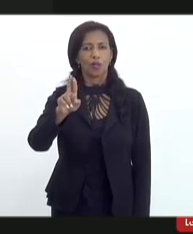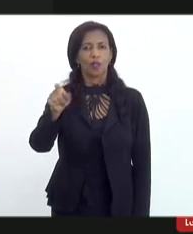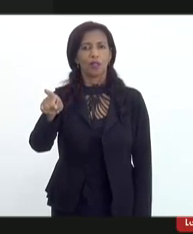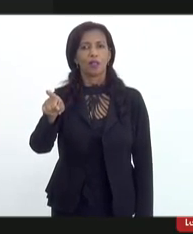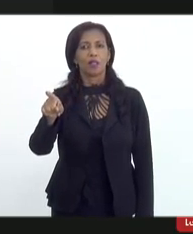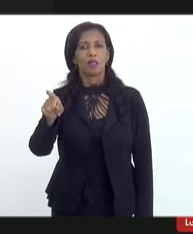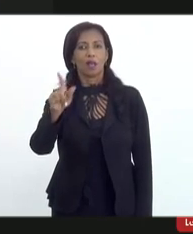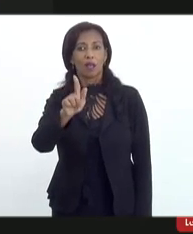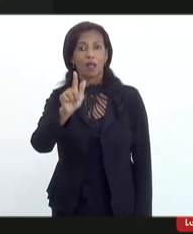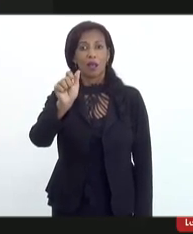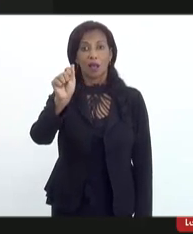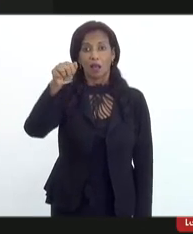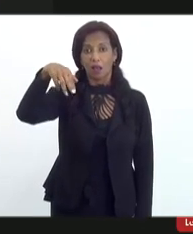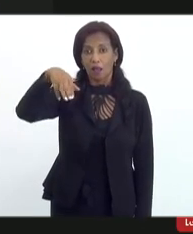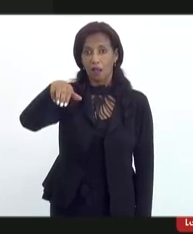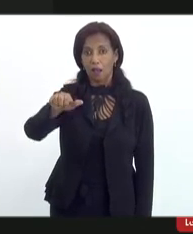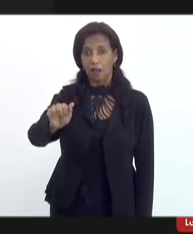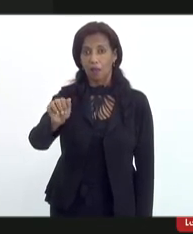da Filho,